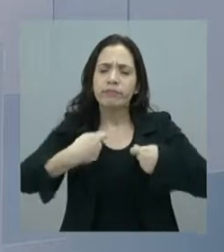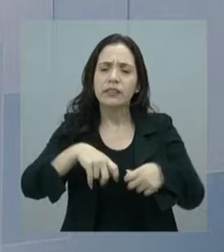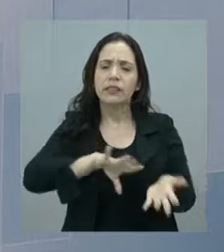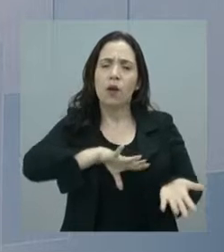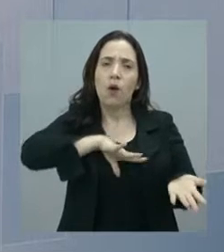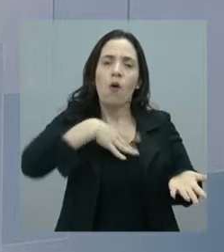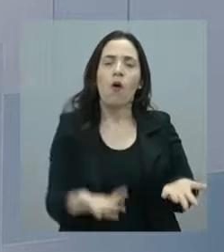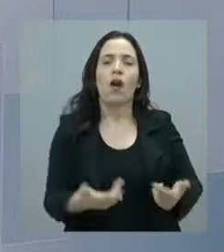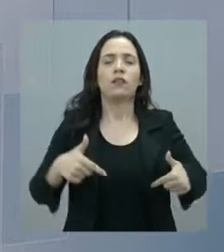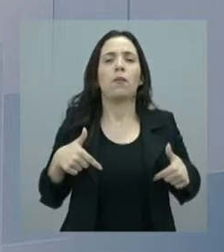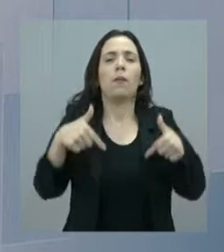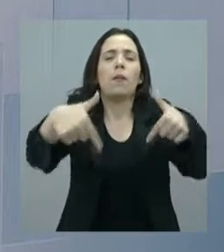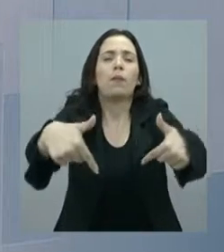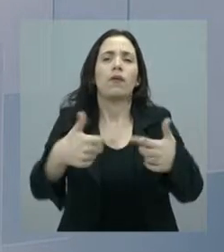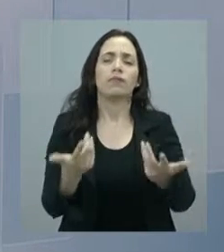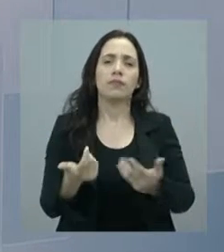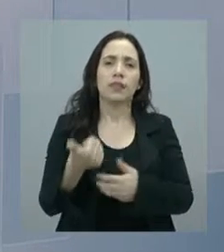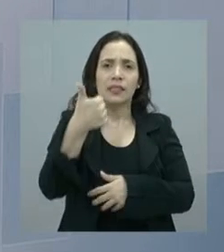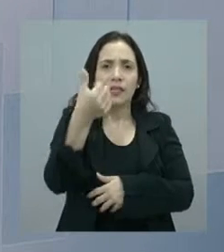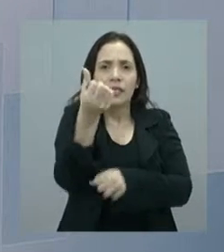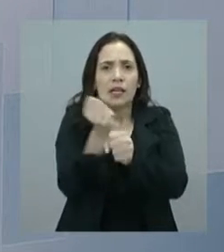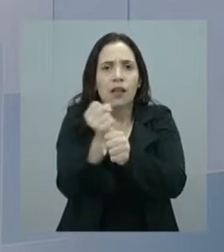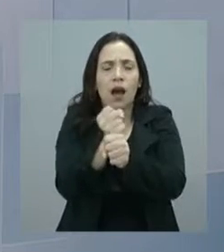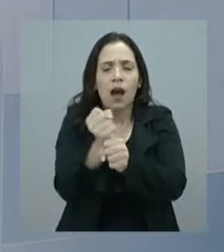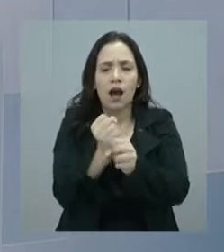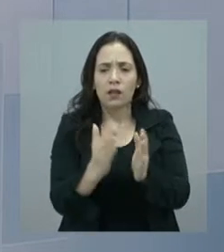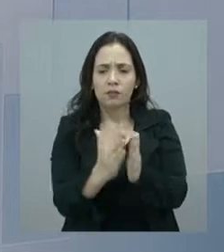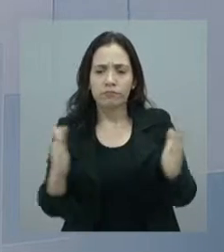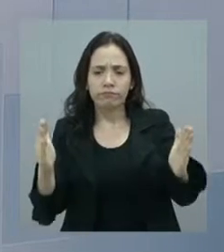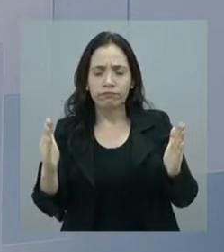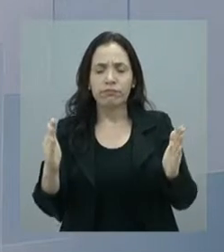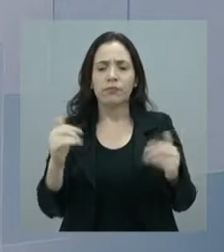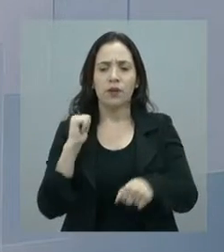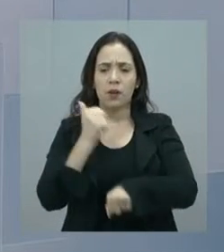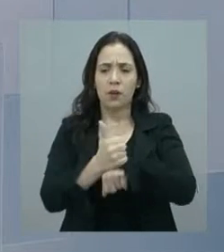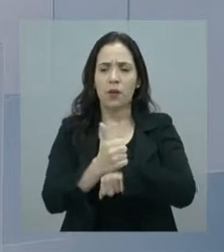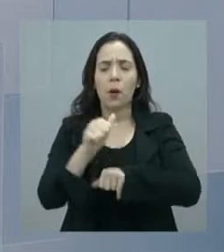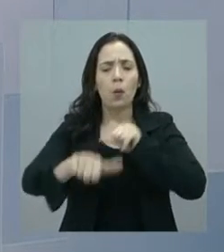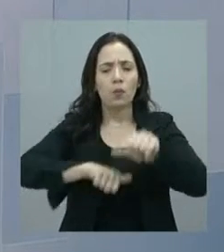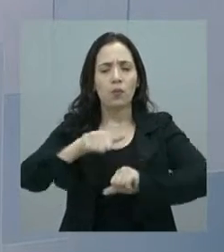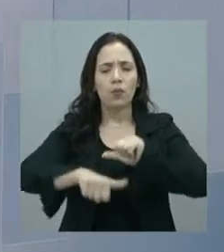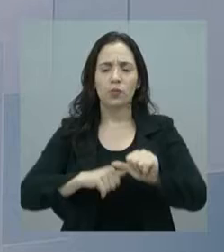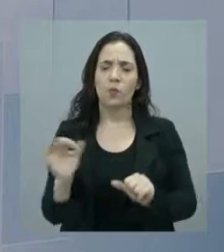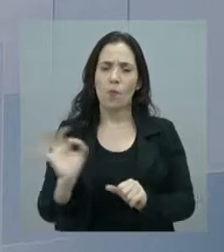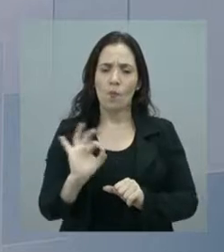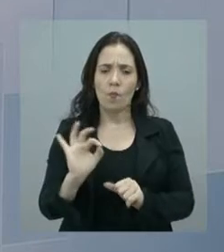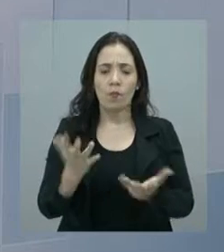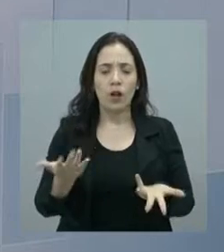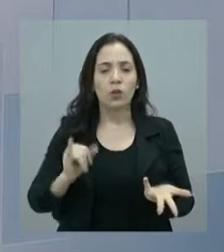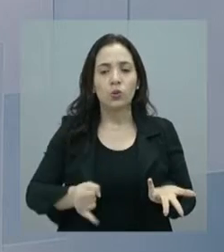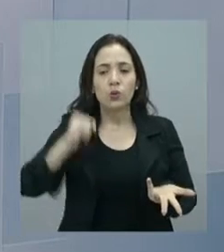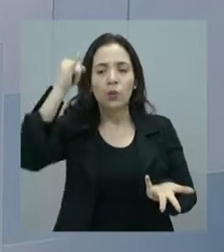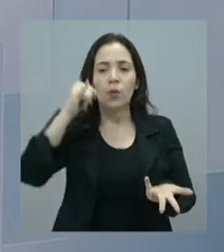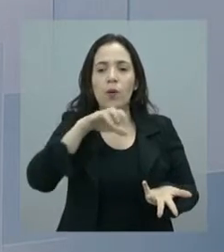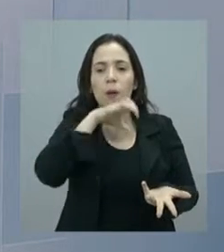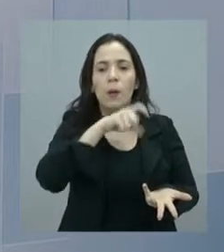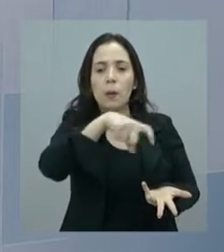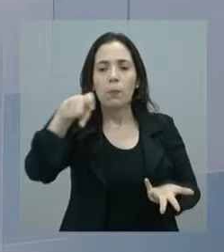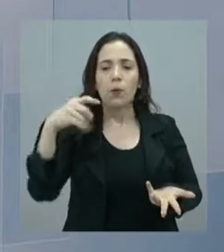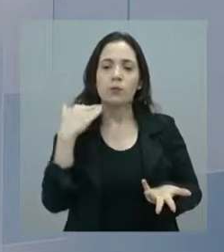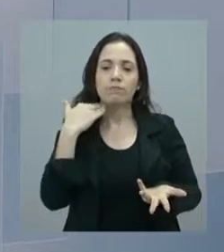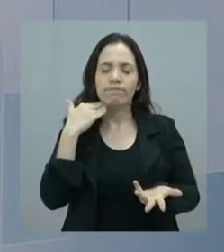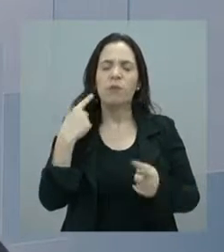época de uma forma mais firme rever, por exemplo, os juros sobre os impostos sobre a especulação financeira,